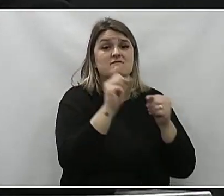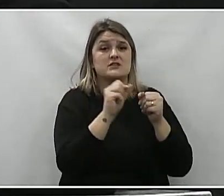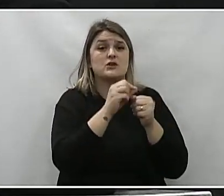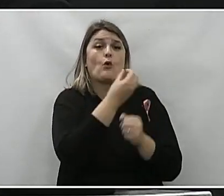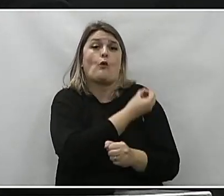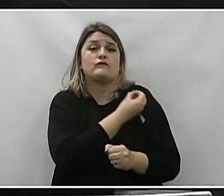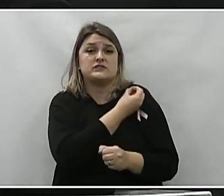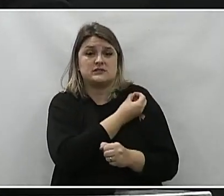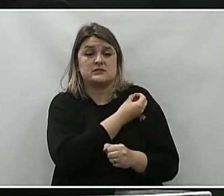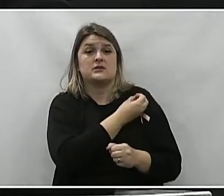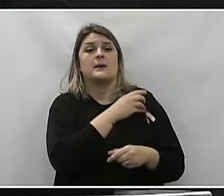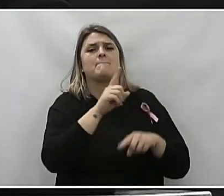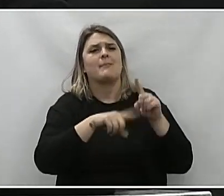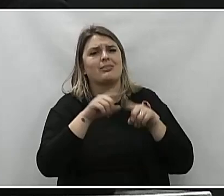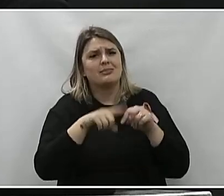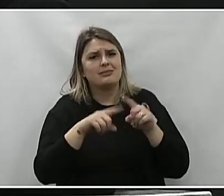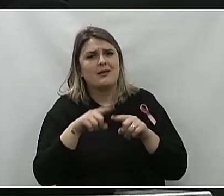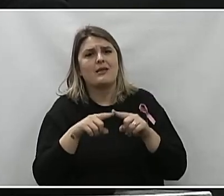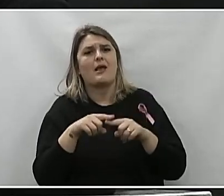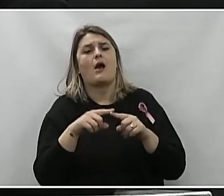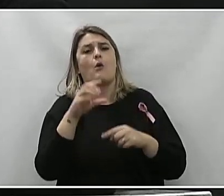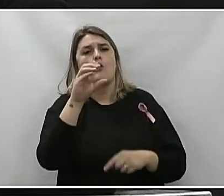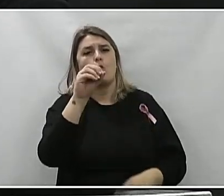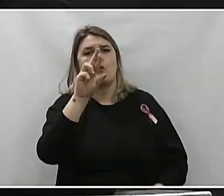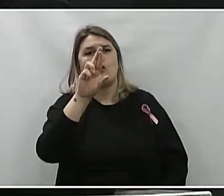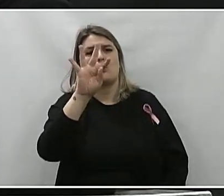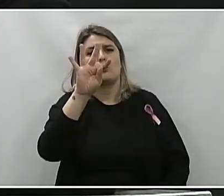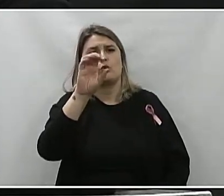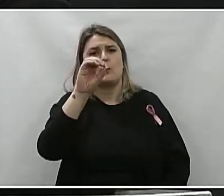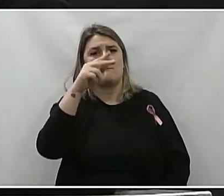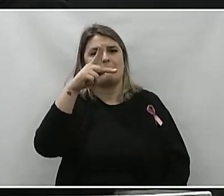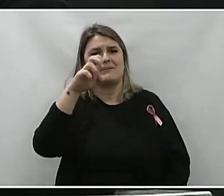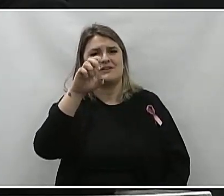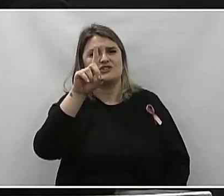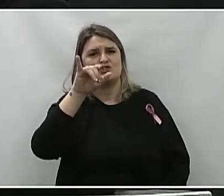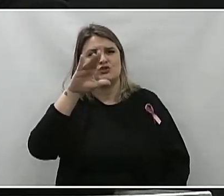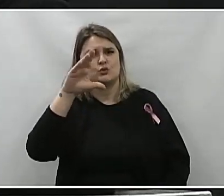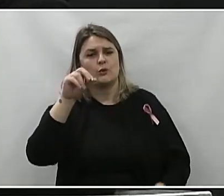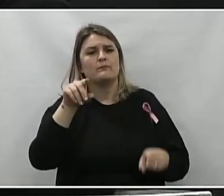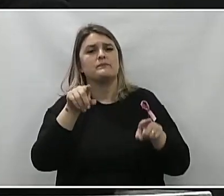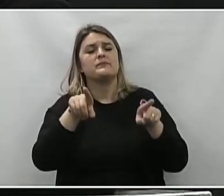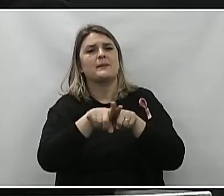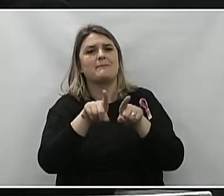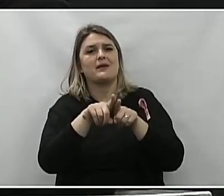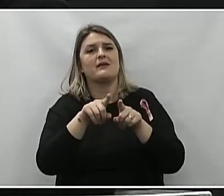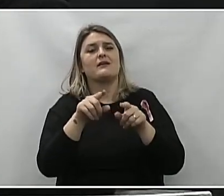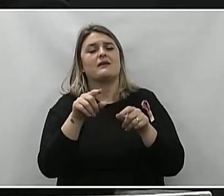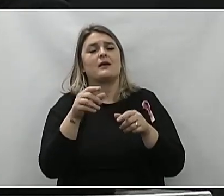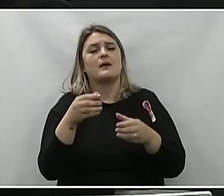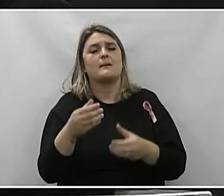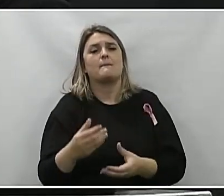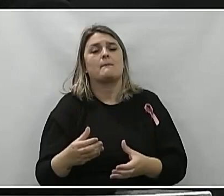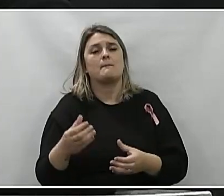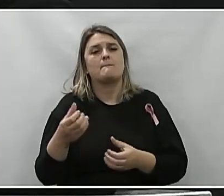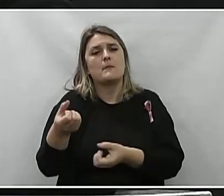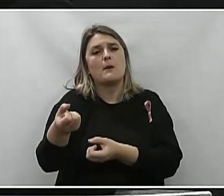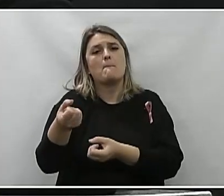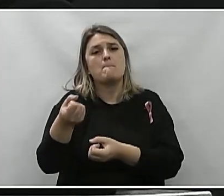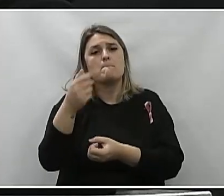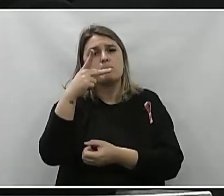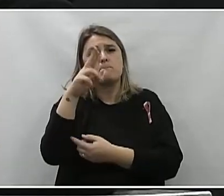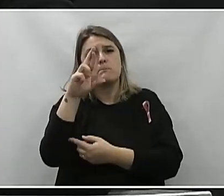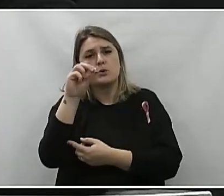de arte prótese e materiais ortopédicos para pessoas com deficiências pois vejo